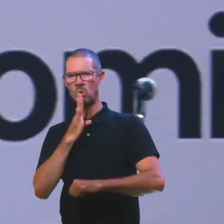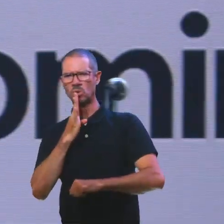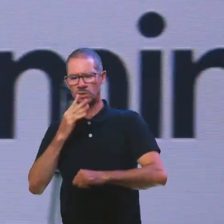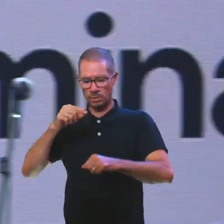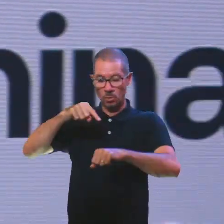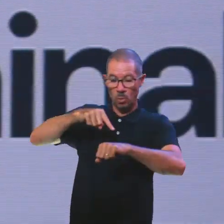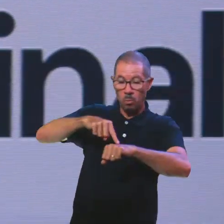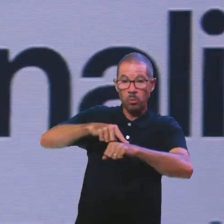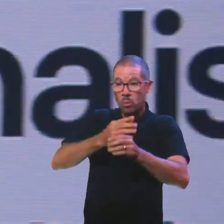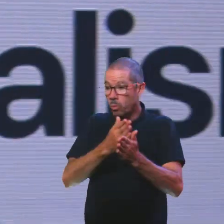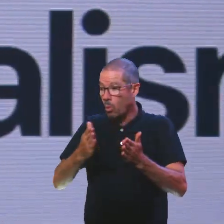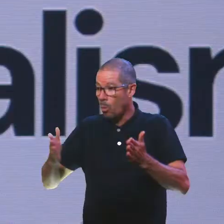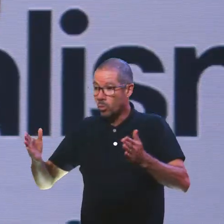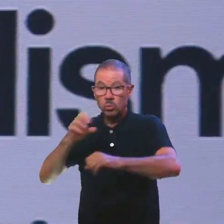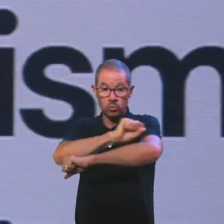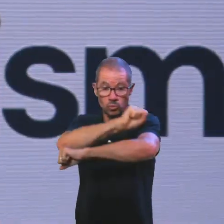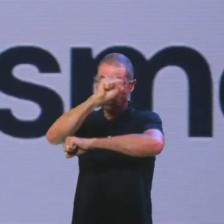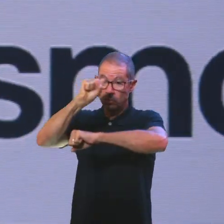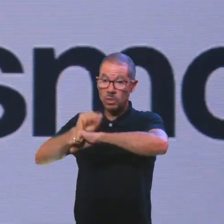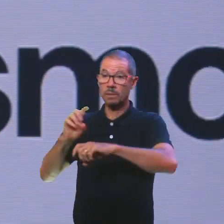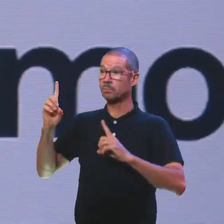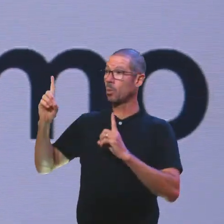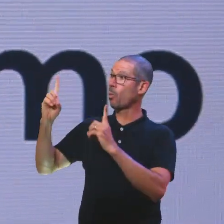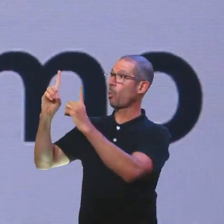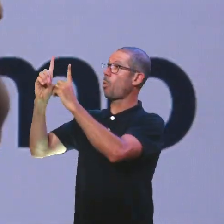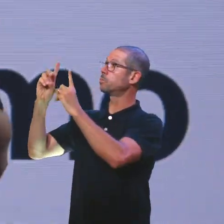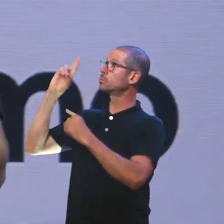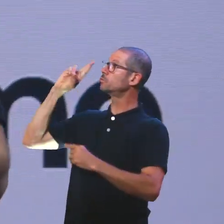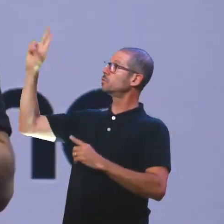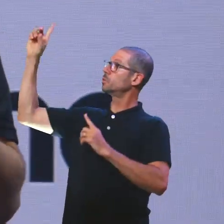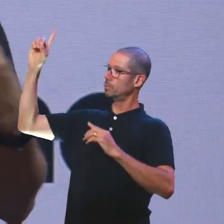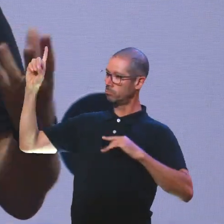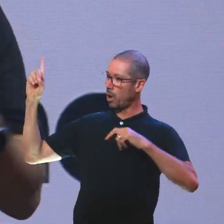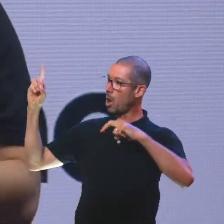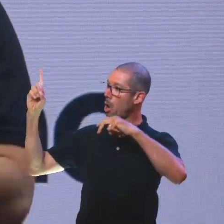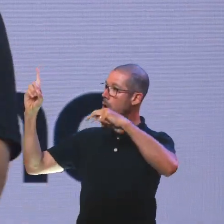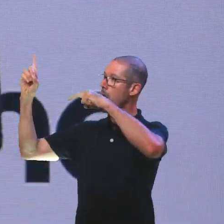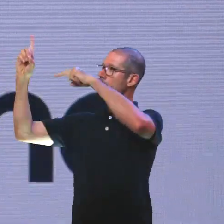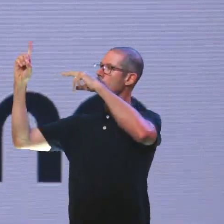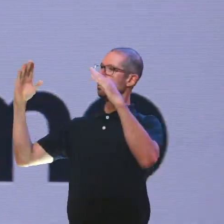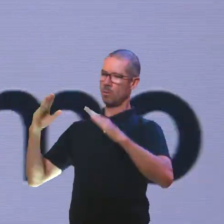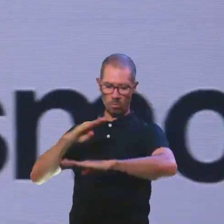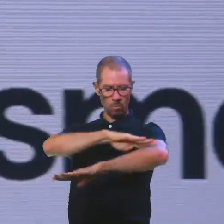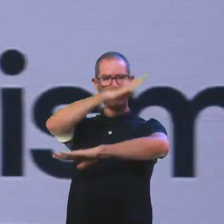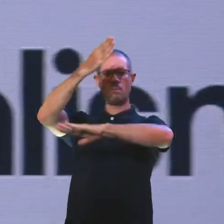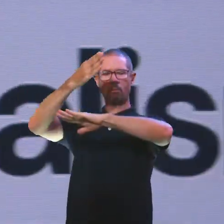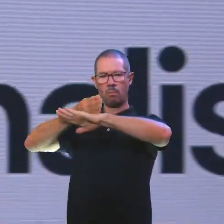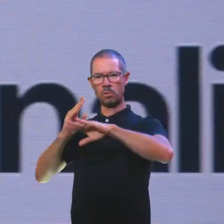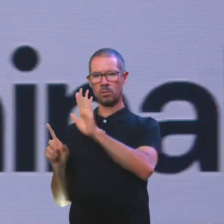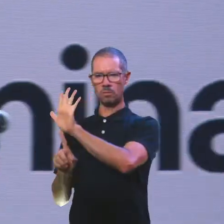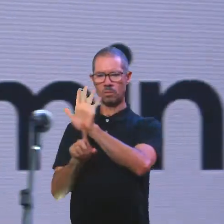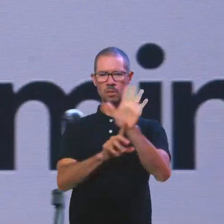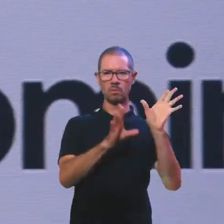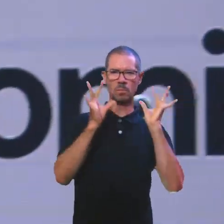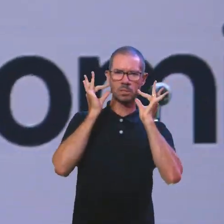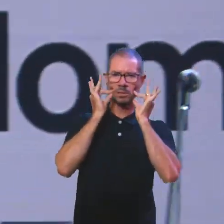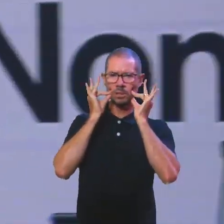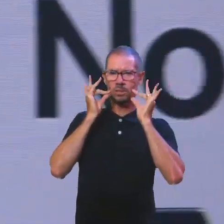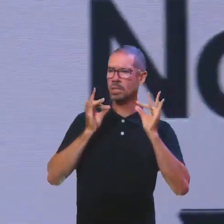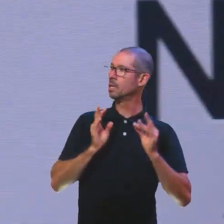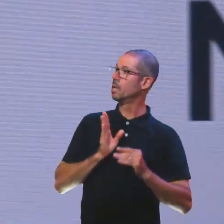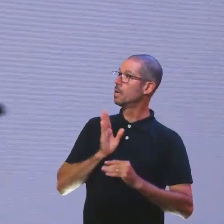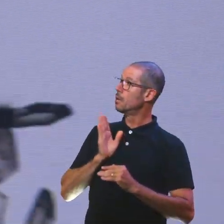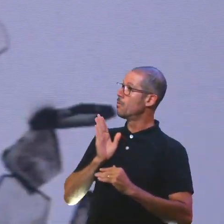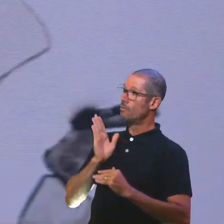daquele ponto, do encontro que ele tem com o Senhor naquele lugar. Mas a grande questão é que o monte revela a presença, e ele passava diversas vezes por aquele